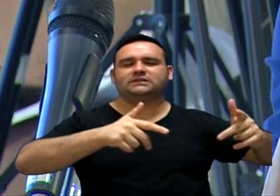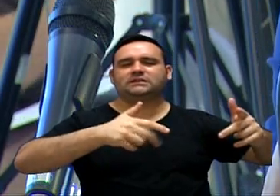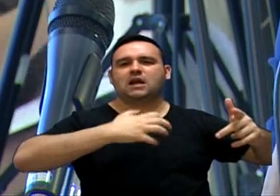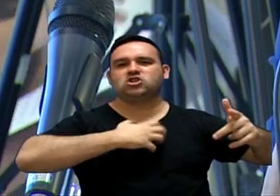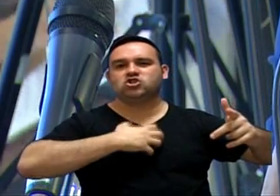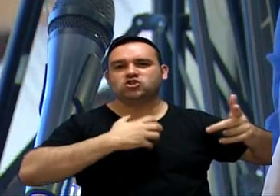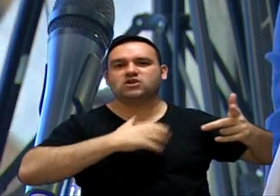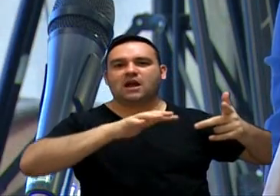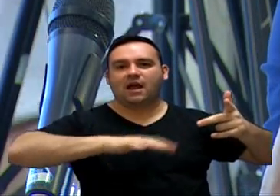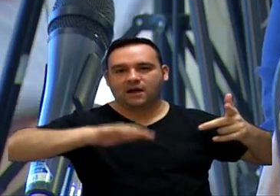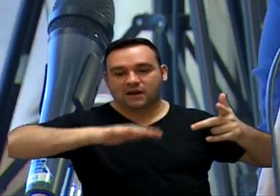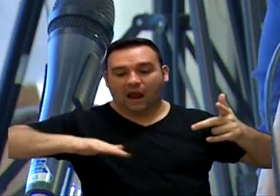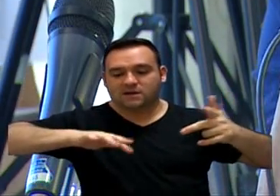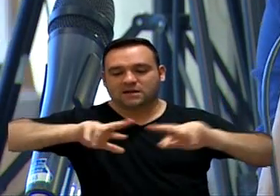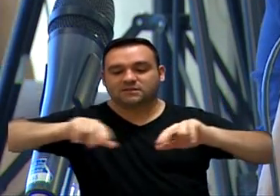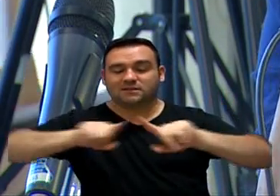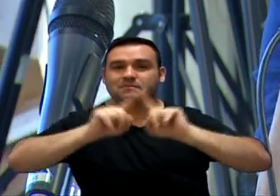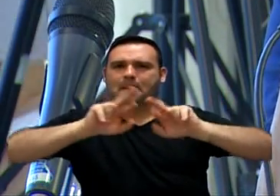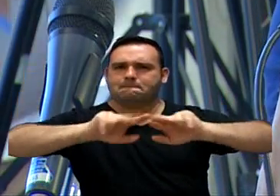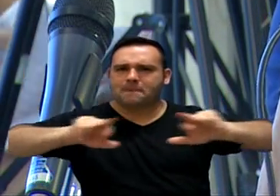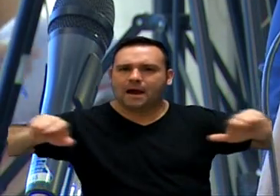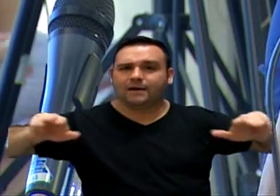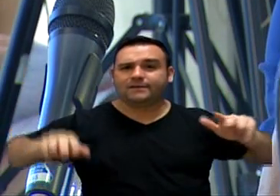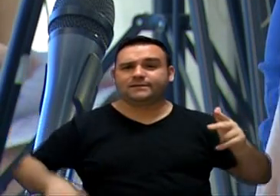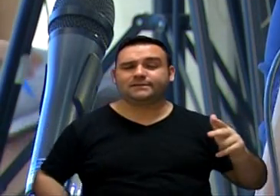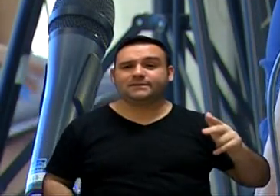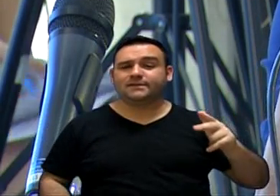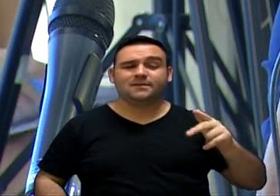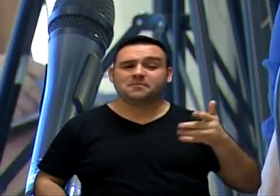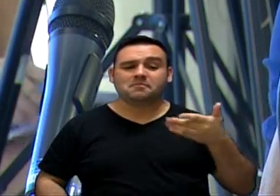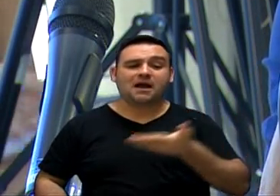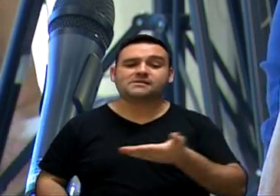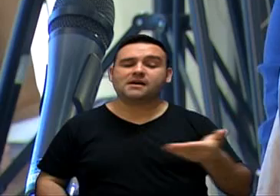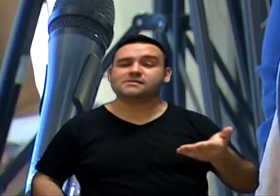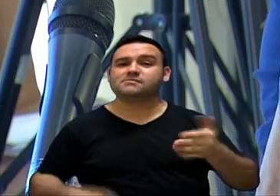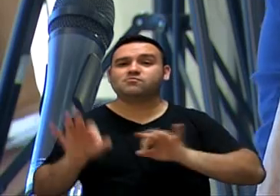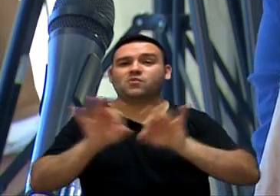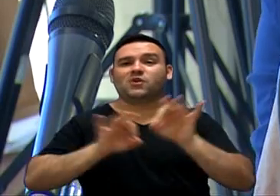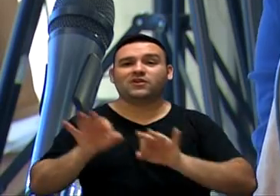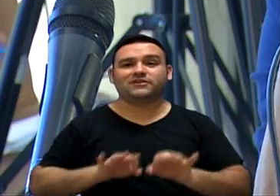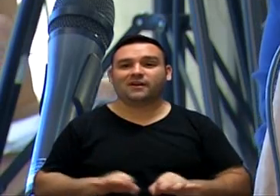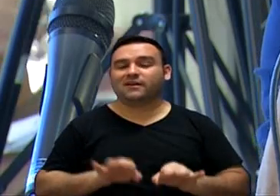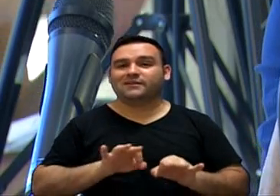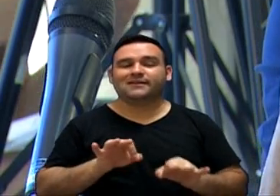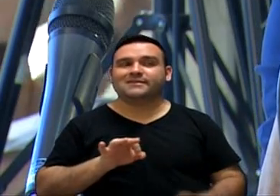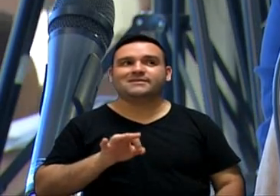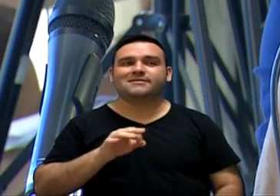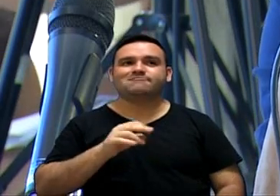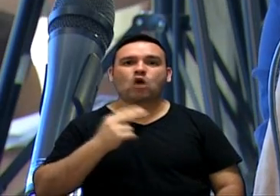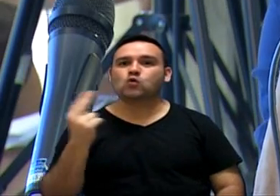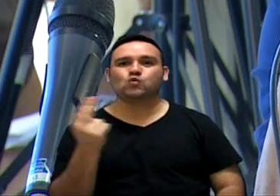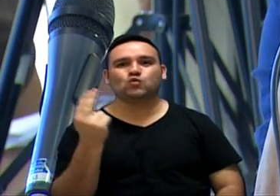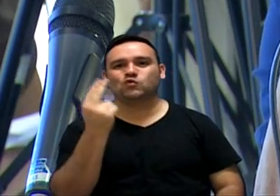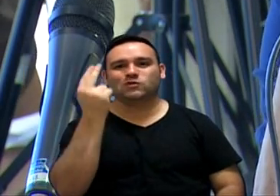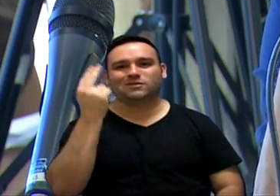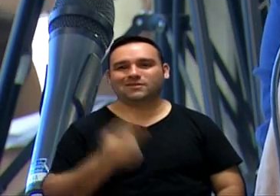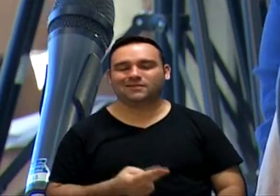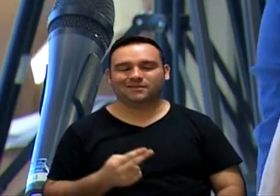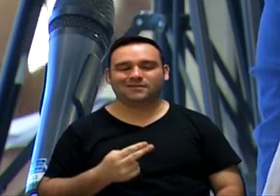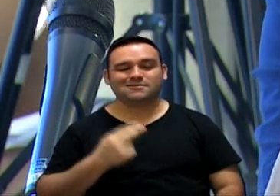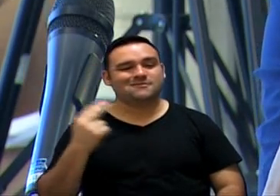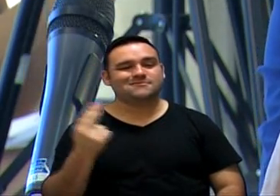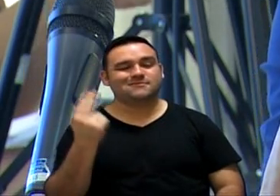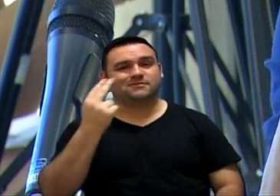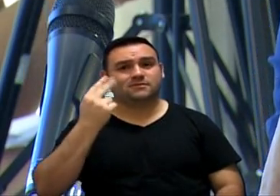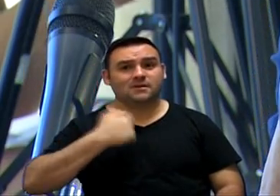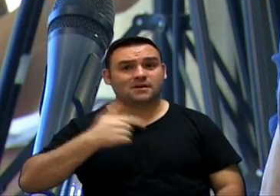de setores e pelos mais variados motivos. Nenhum deles tem nenhuma validade. Não tem nenhuma